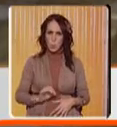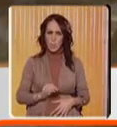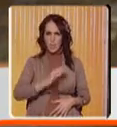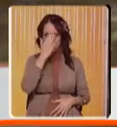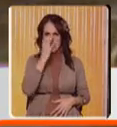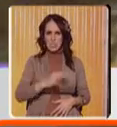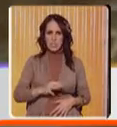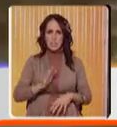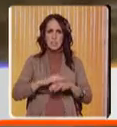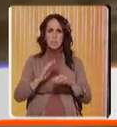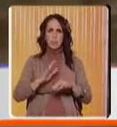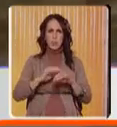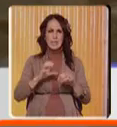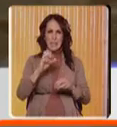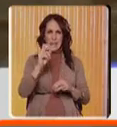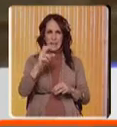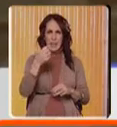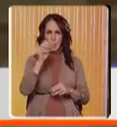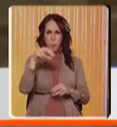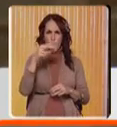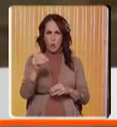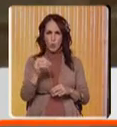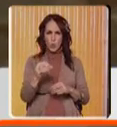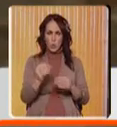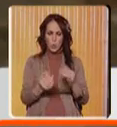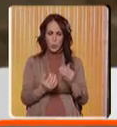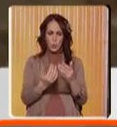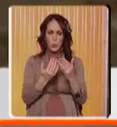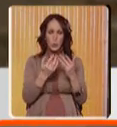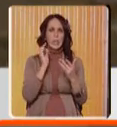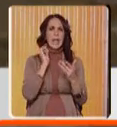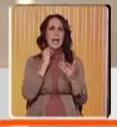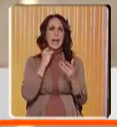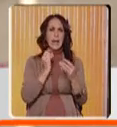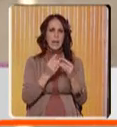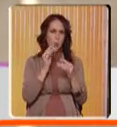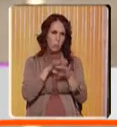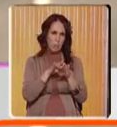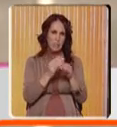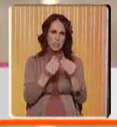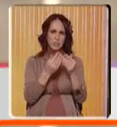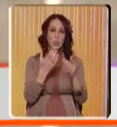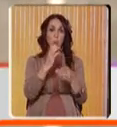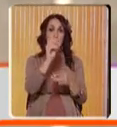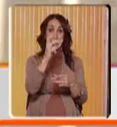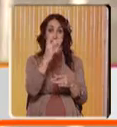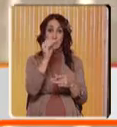Acho que sim, tem a ver com o carbono que fica nos alimentos, sim. O carvão